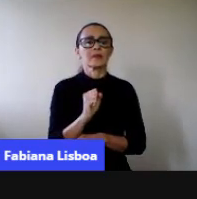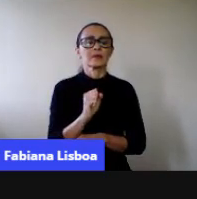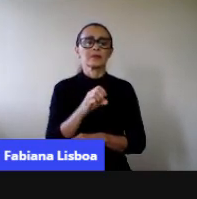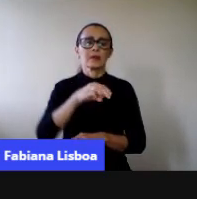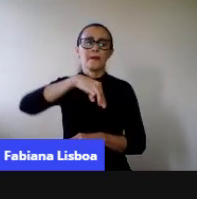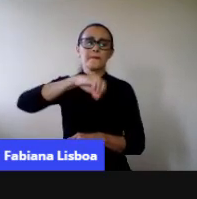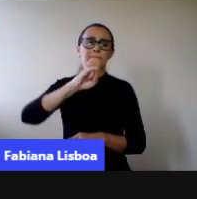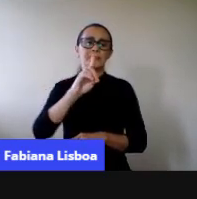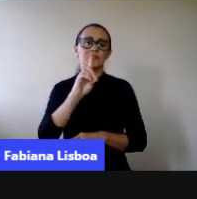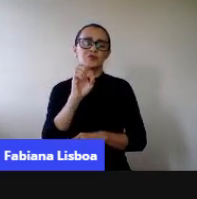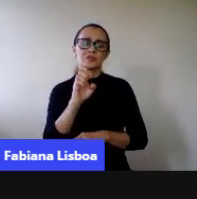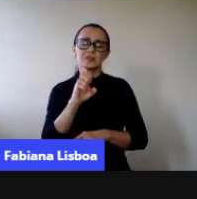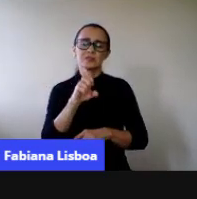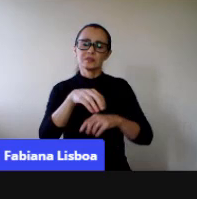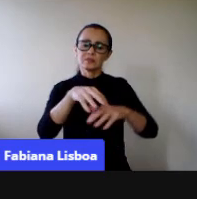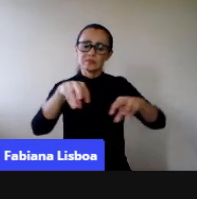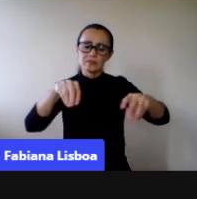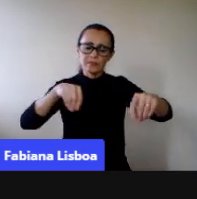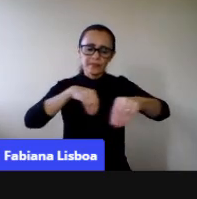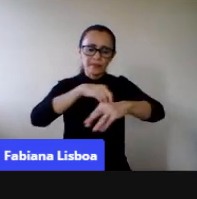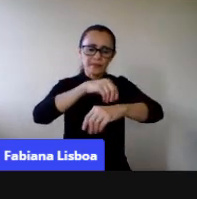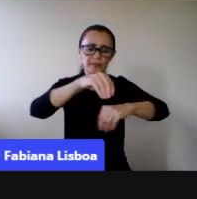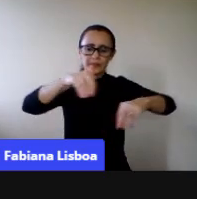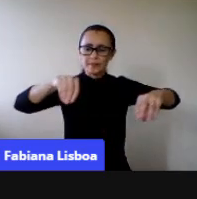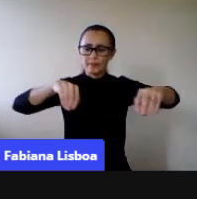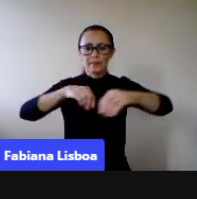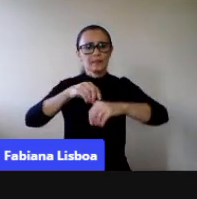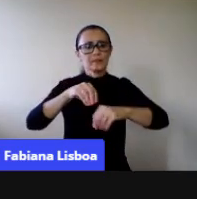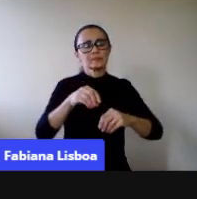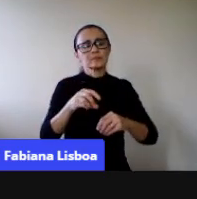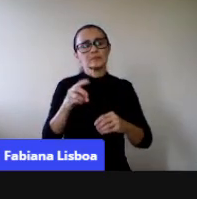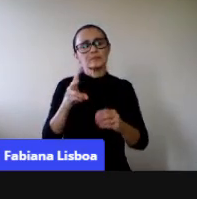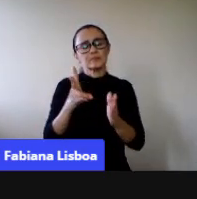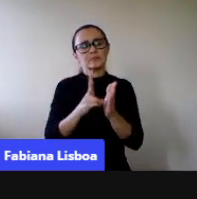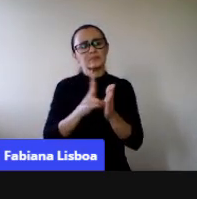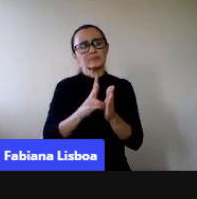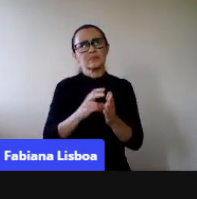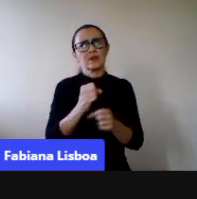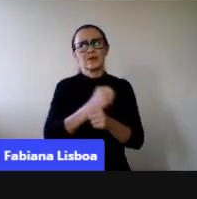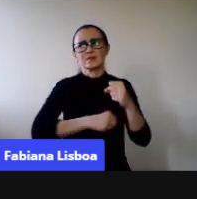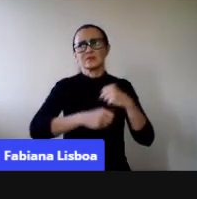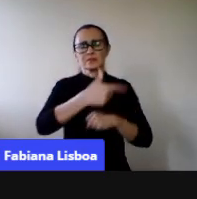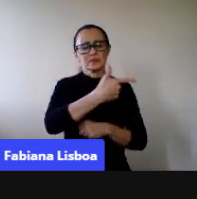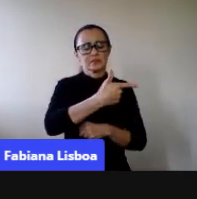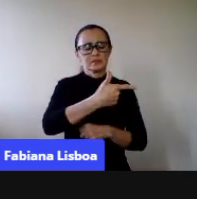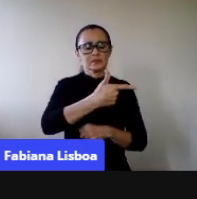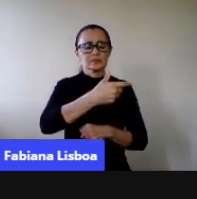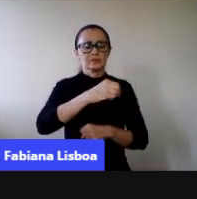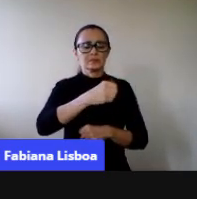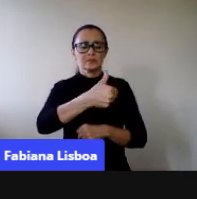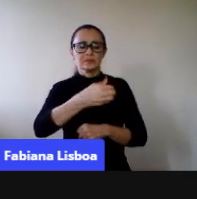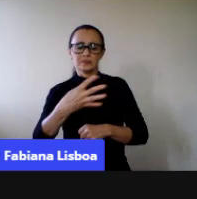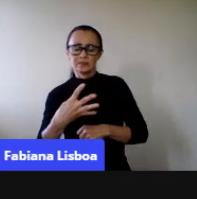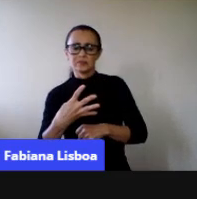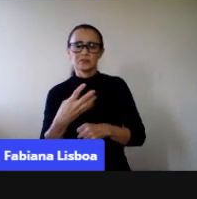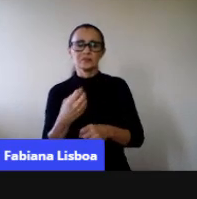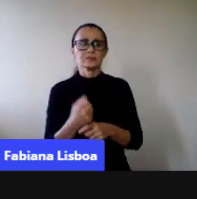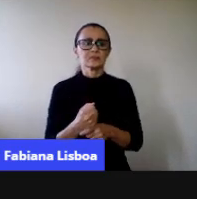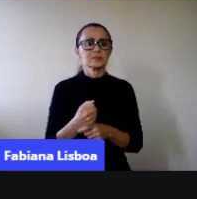Indígenas, para quem quiser buscar, né, na internet, é do ano de 2014. Então, nessa